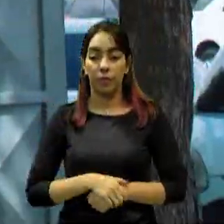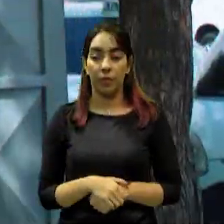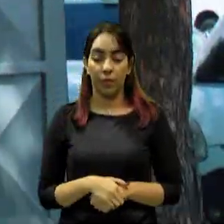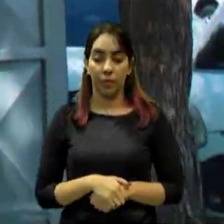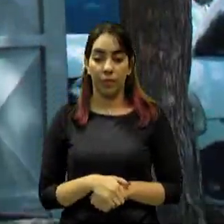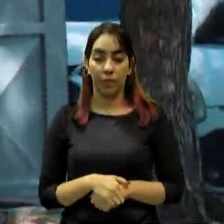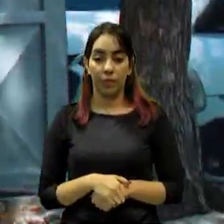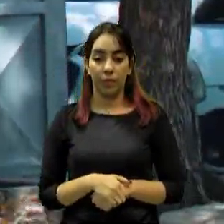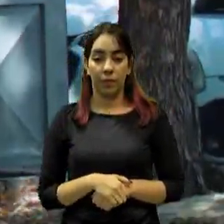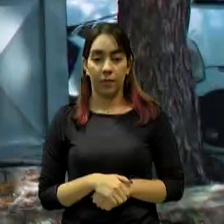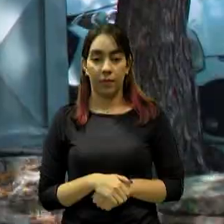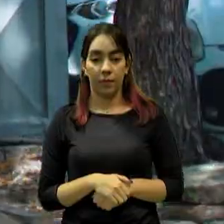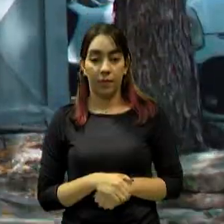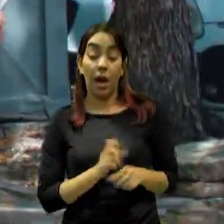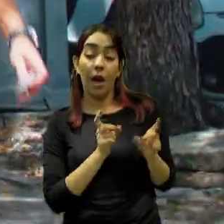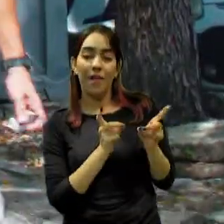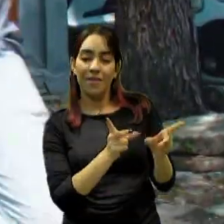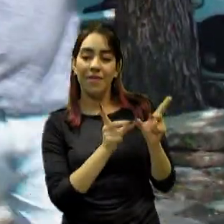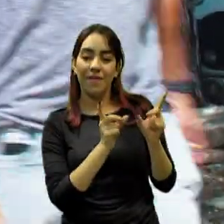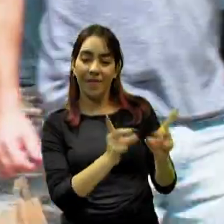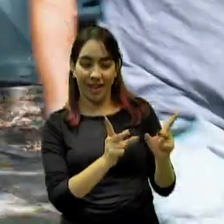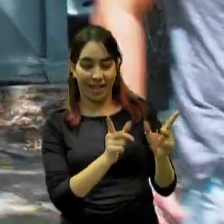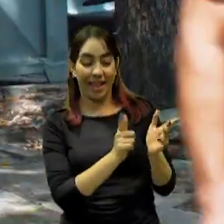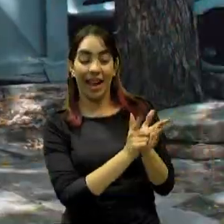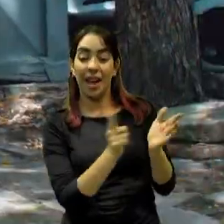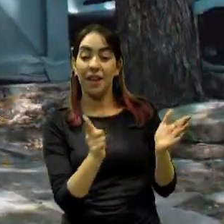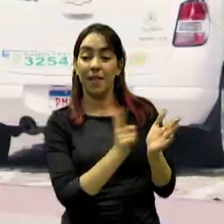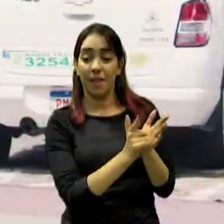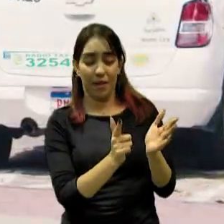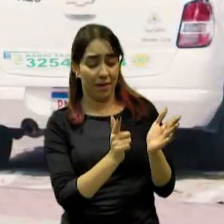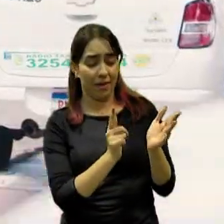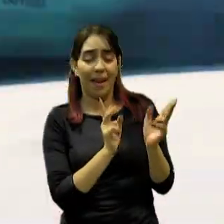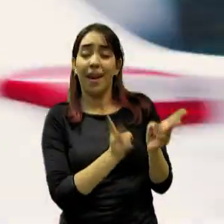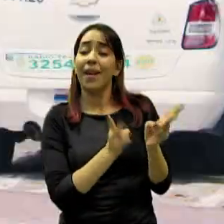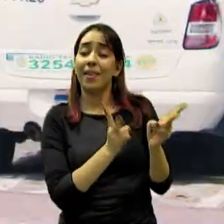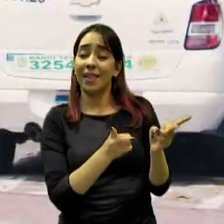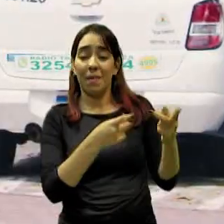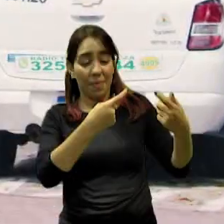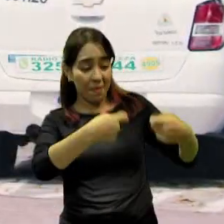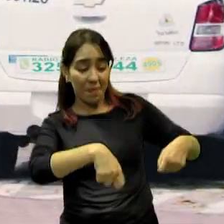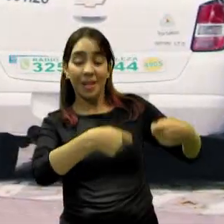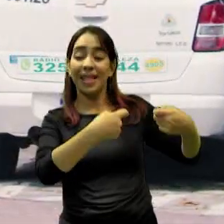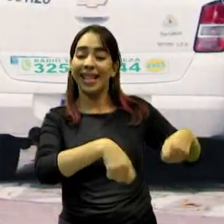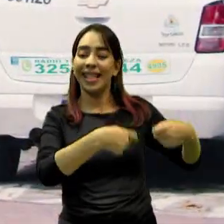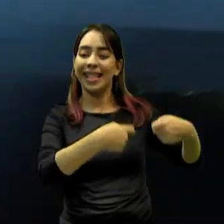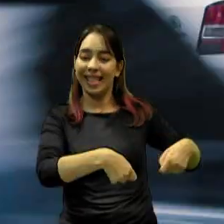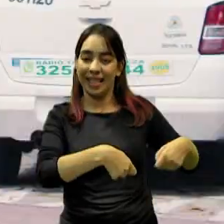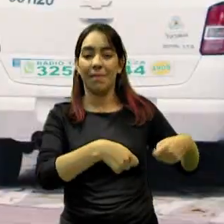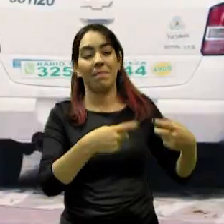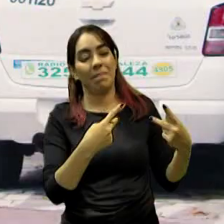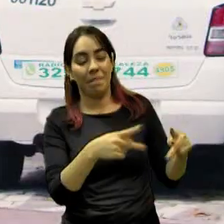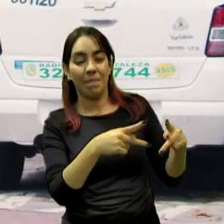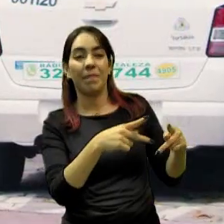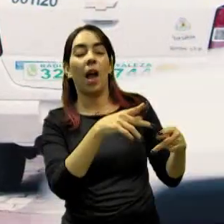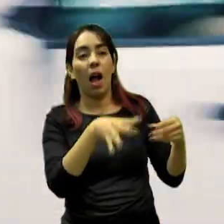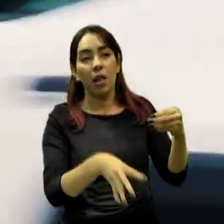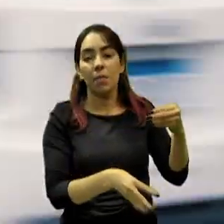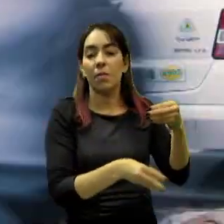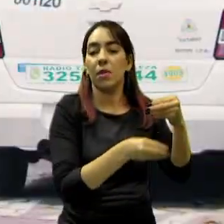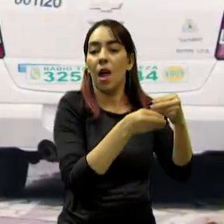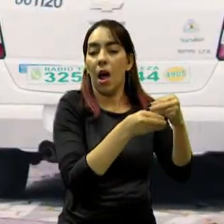Banca de revista sempre será necessária. O que é que elas têm que inovar em termos de